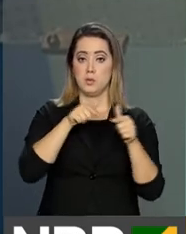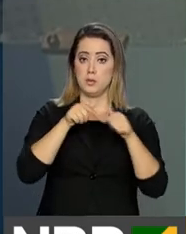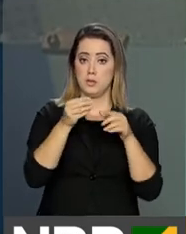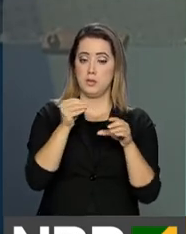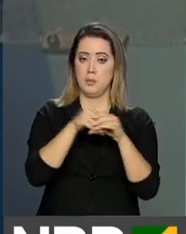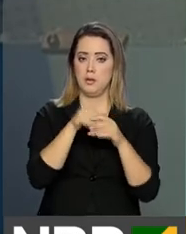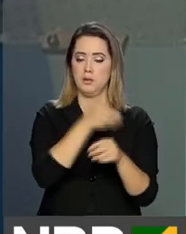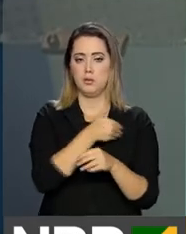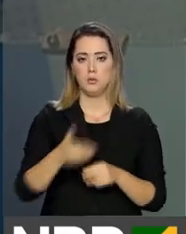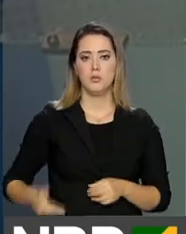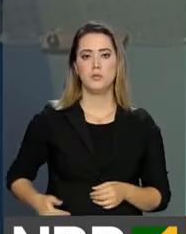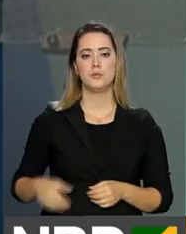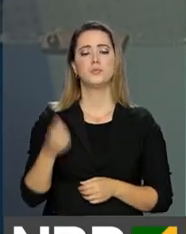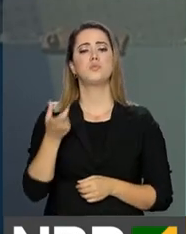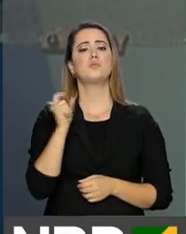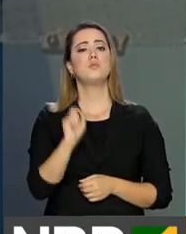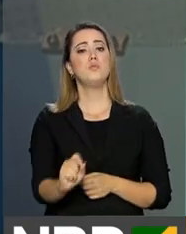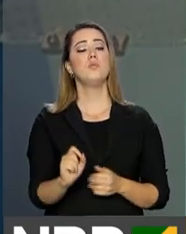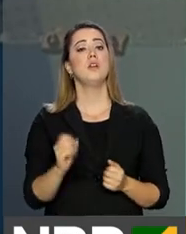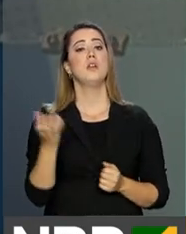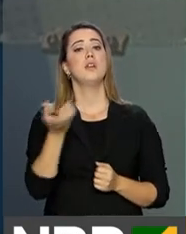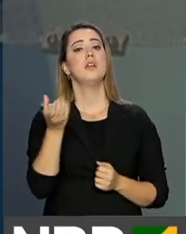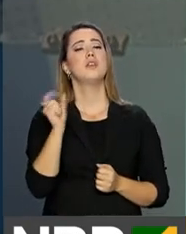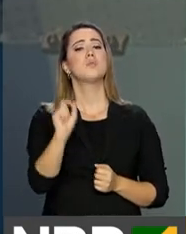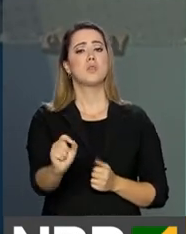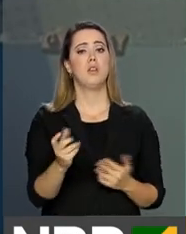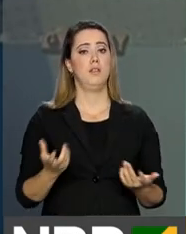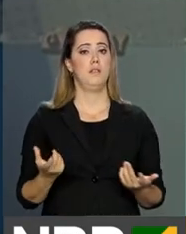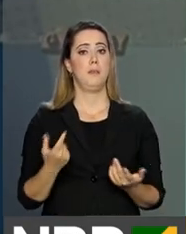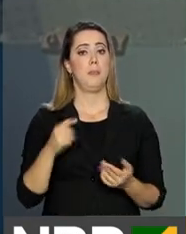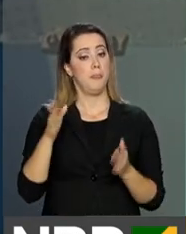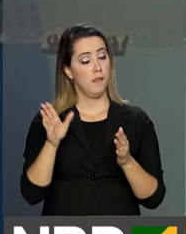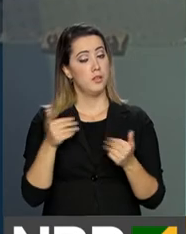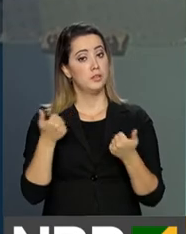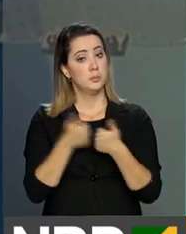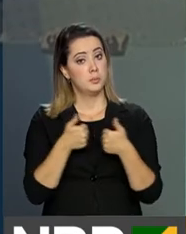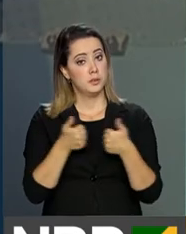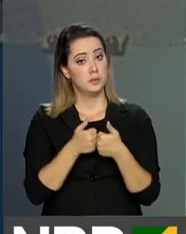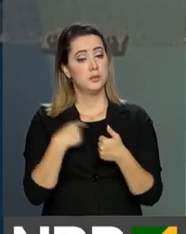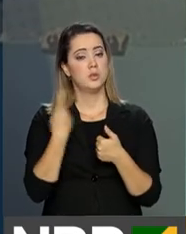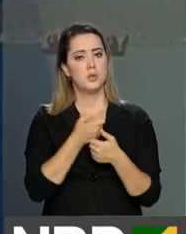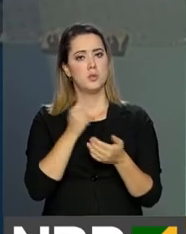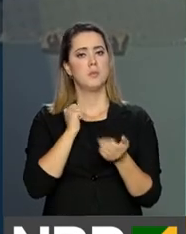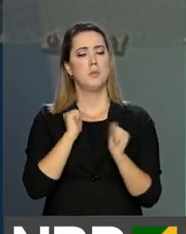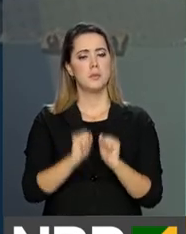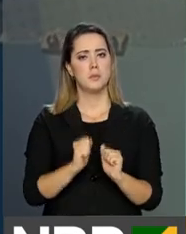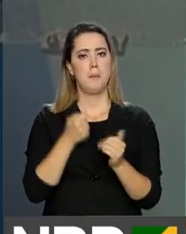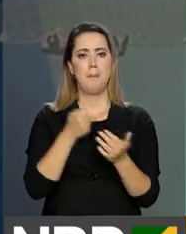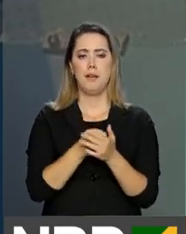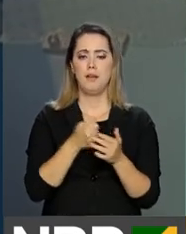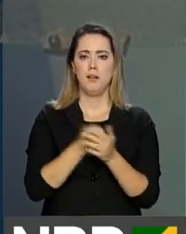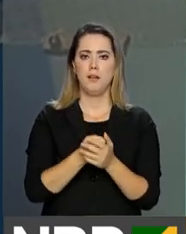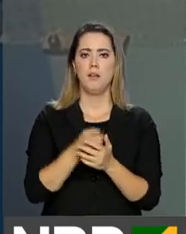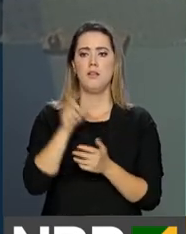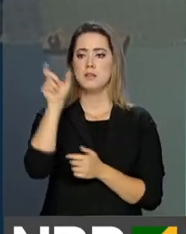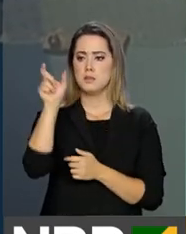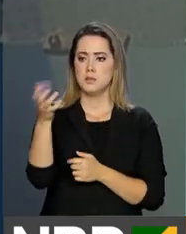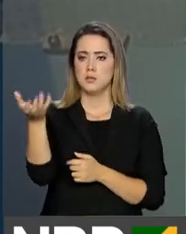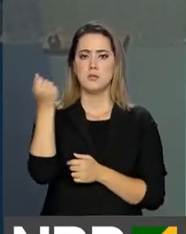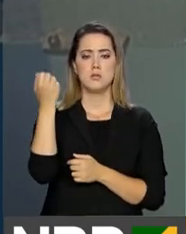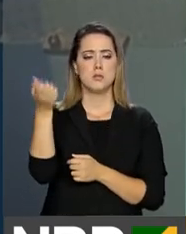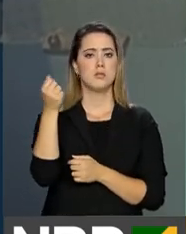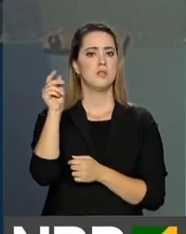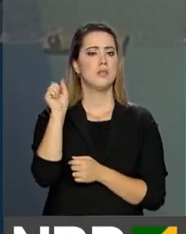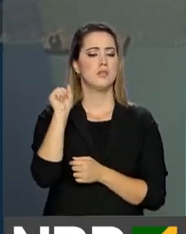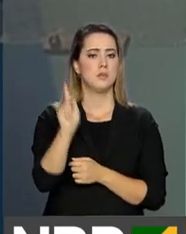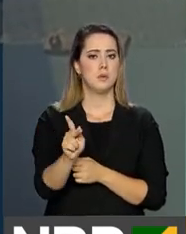exatamente permitir que, daqui a pouco, não é no futuro distante, não, daqui a pouco, nós possamos continuar pagando os pensionistas da